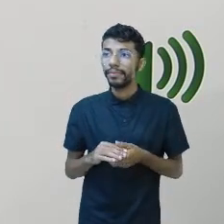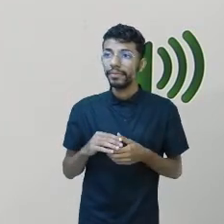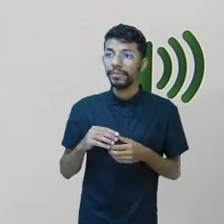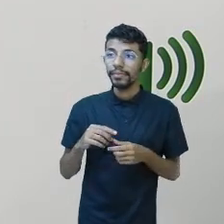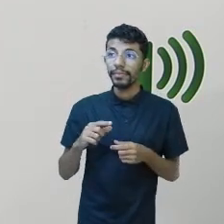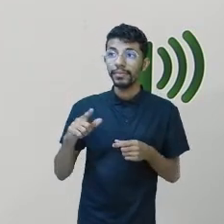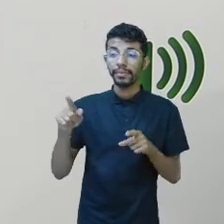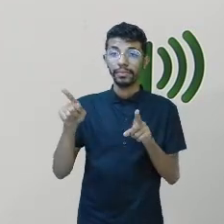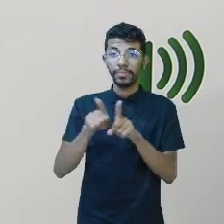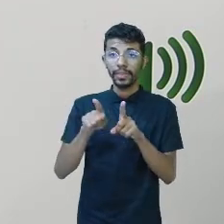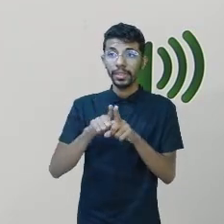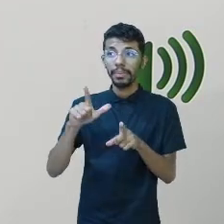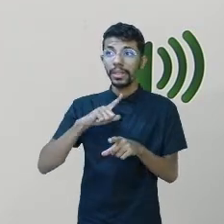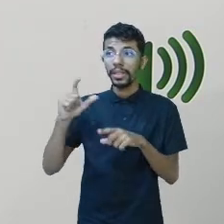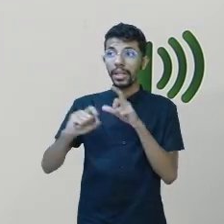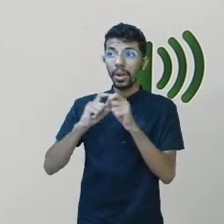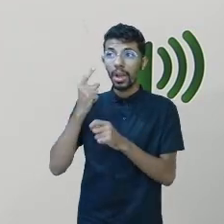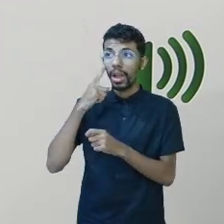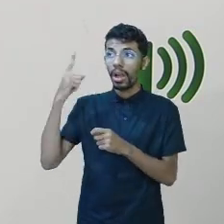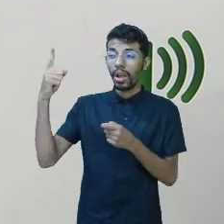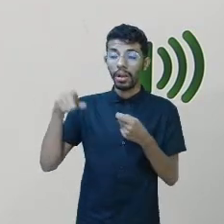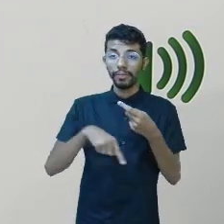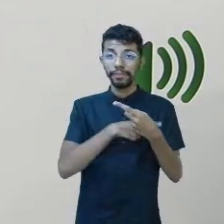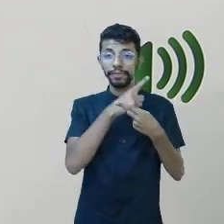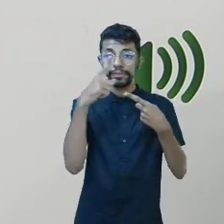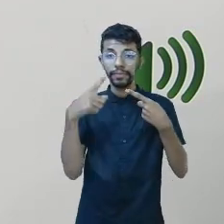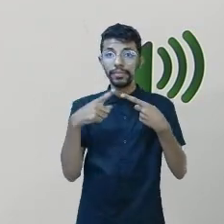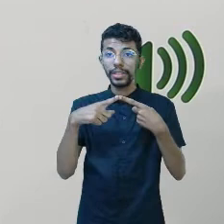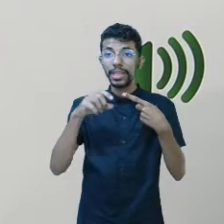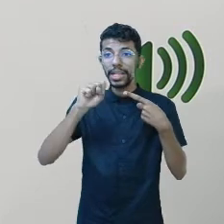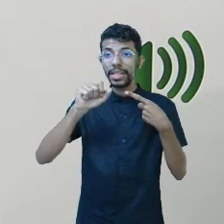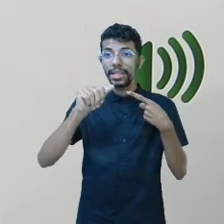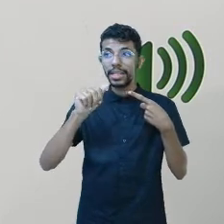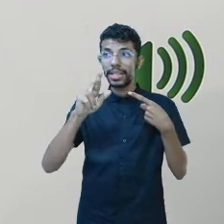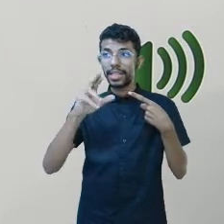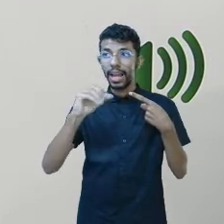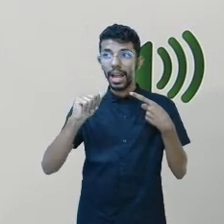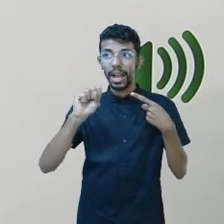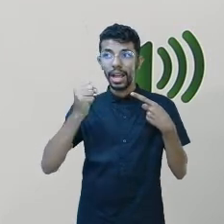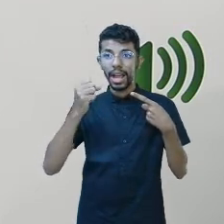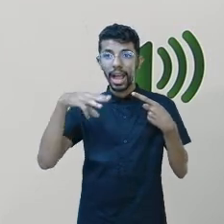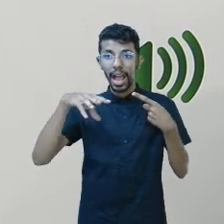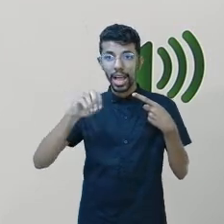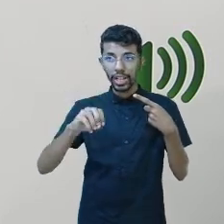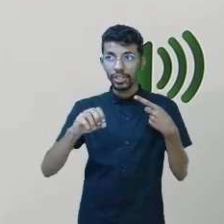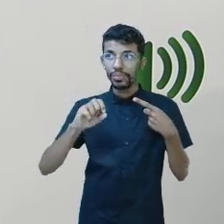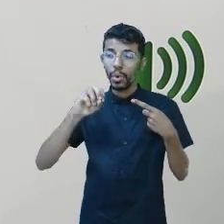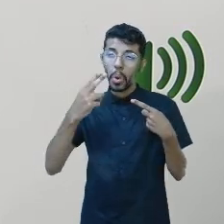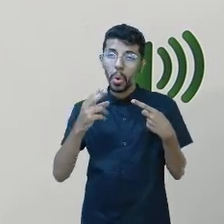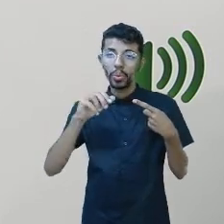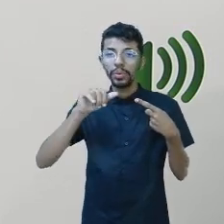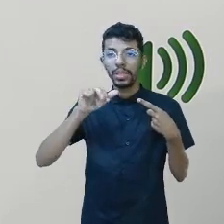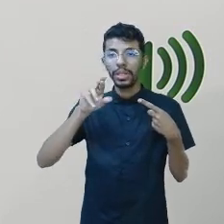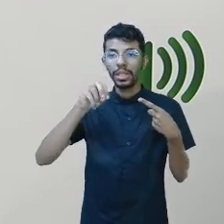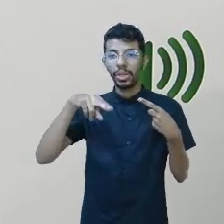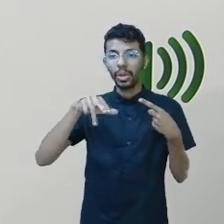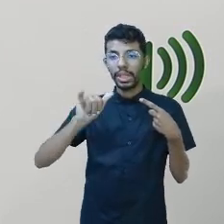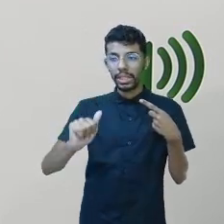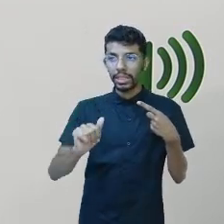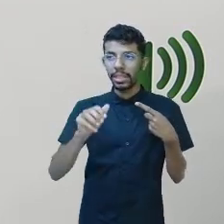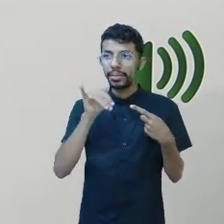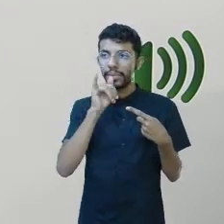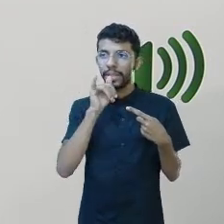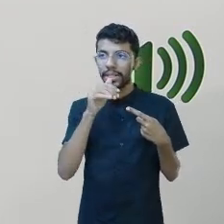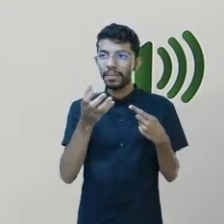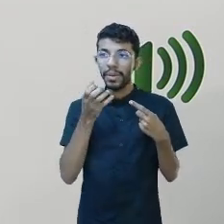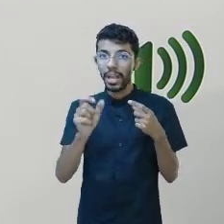temos sarcasmo e a ironia, não é? Quando alguém quer dizer uma coisa, sabe, dá aquela criticada, quer dar aquela